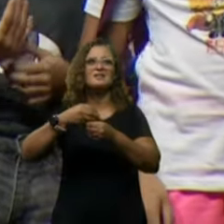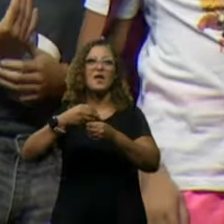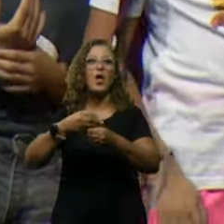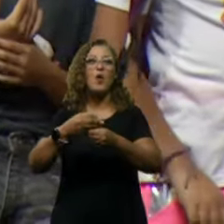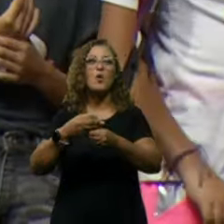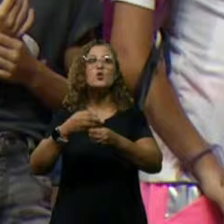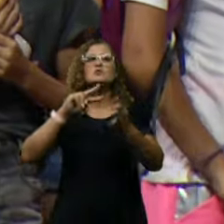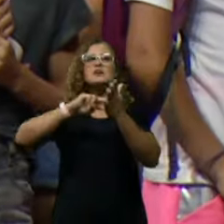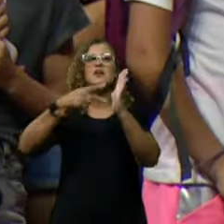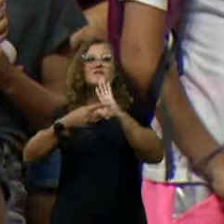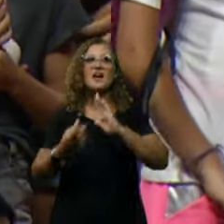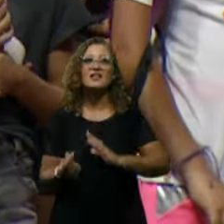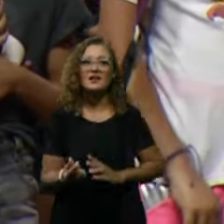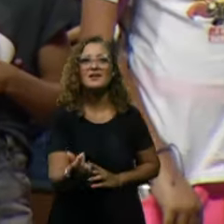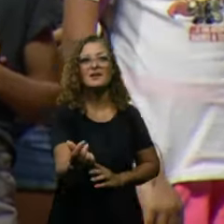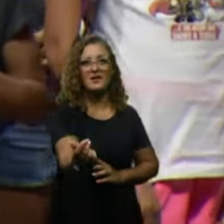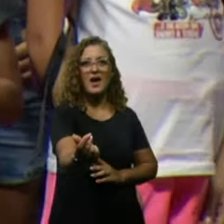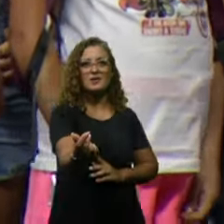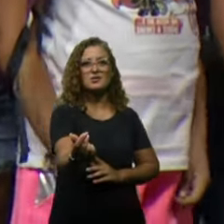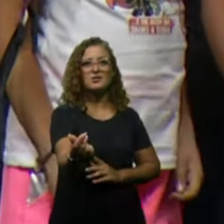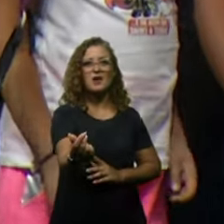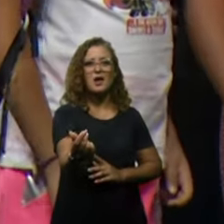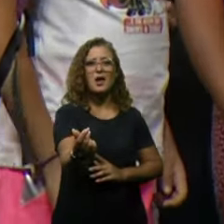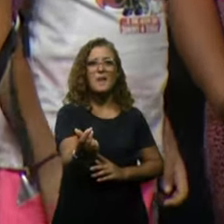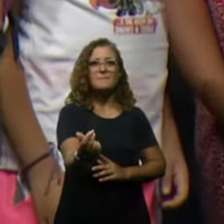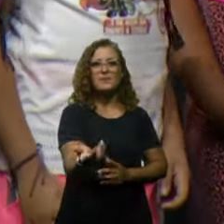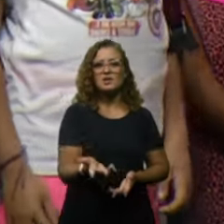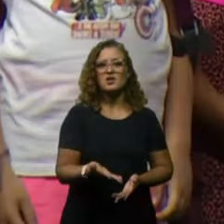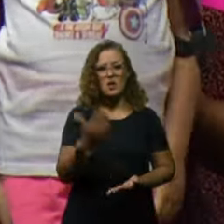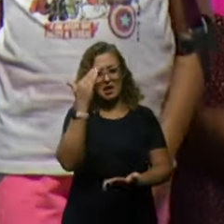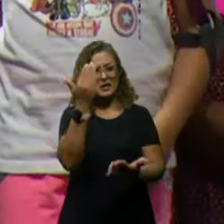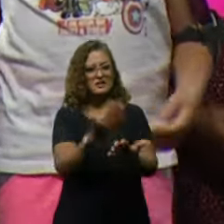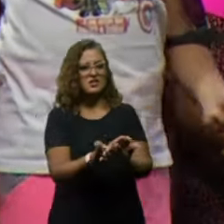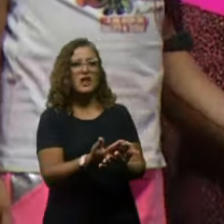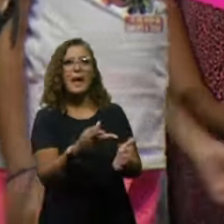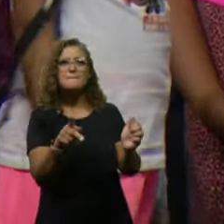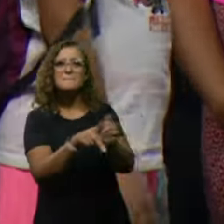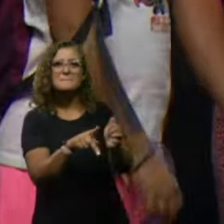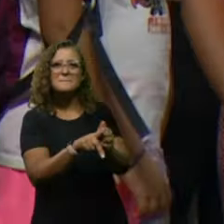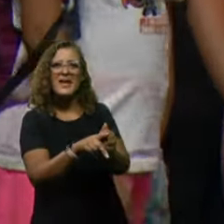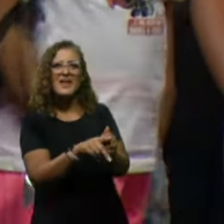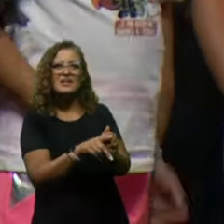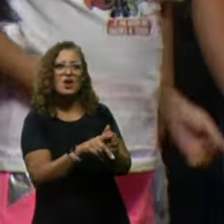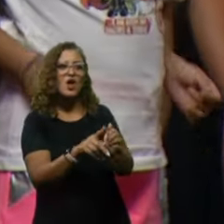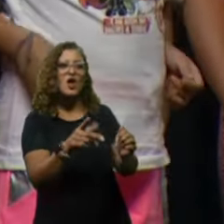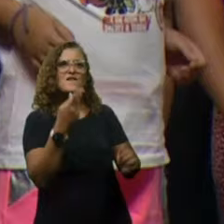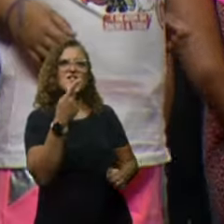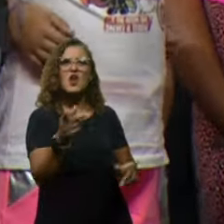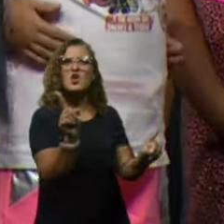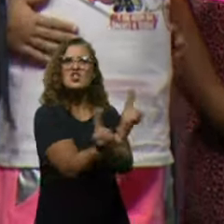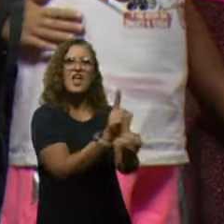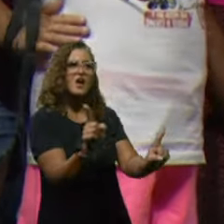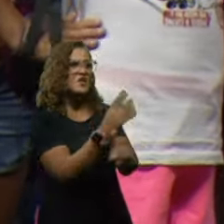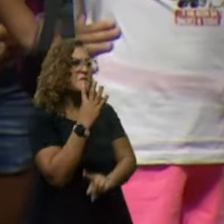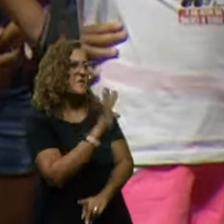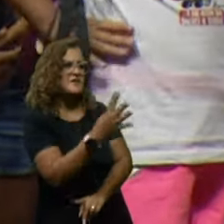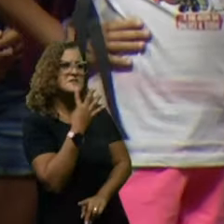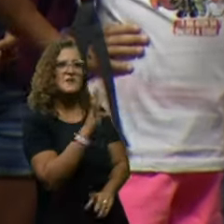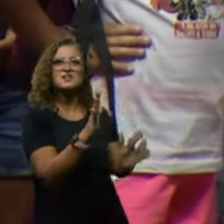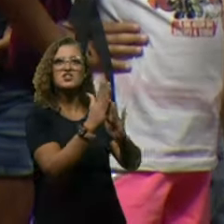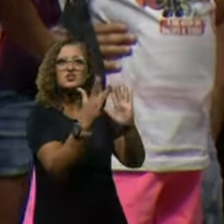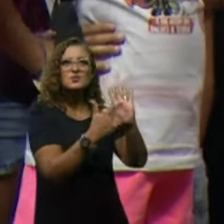quem levou a três vezes não vai pedir arrego agora vai ter o último pedido não faz isso pelo amor de Deus é porque pensa